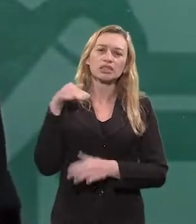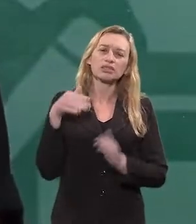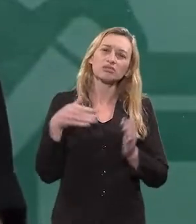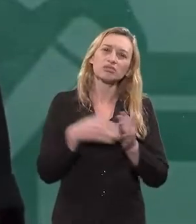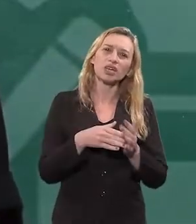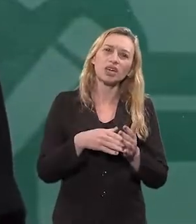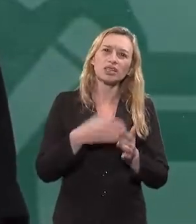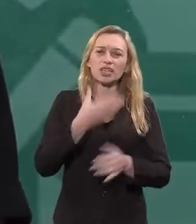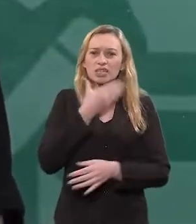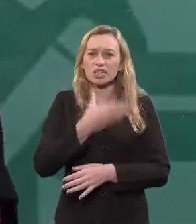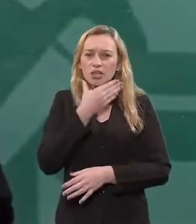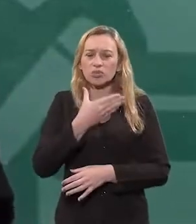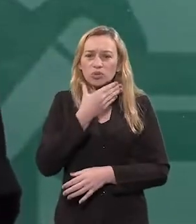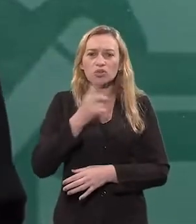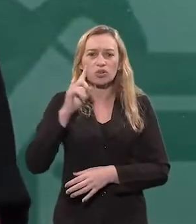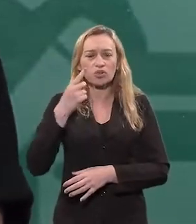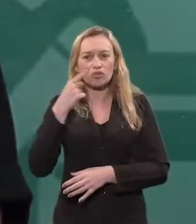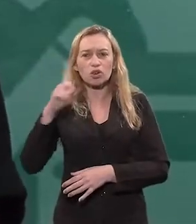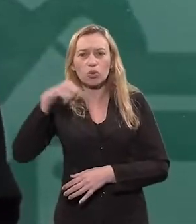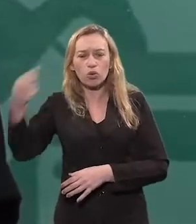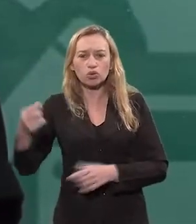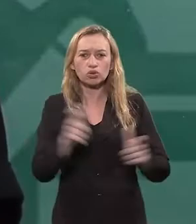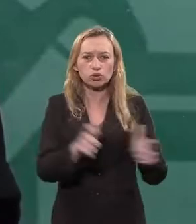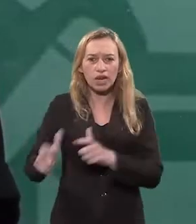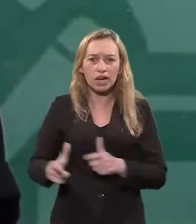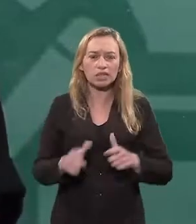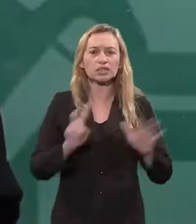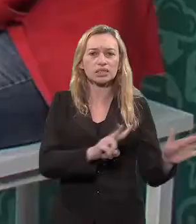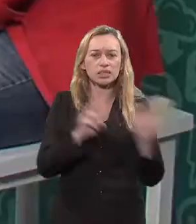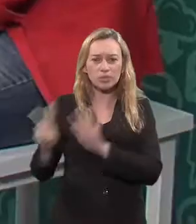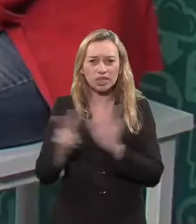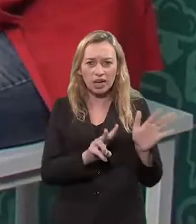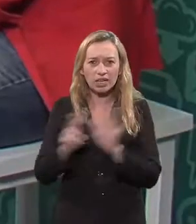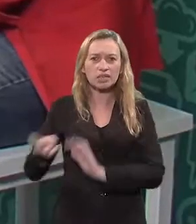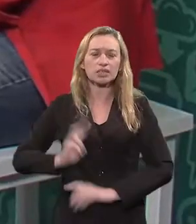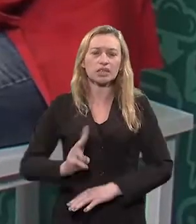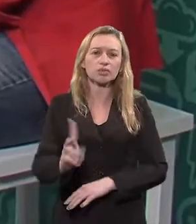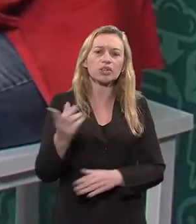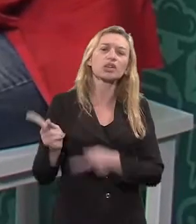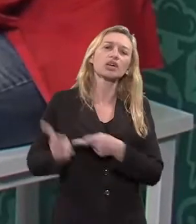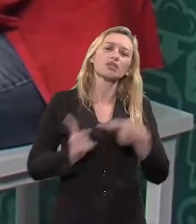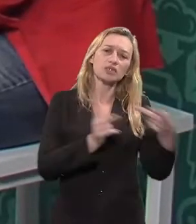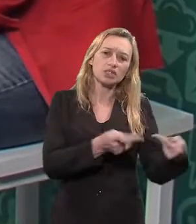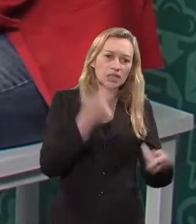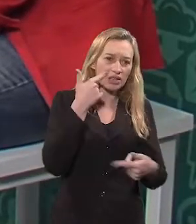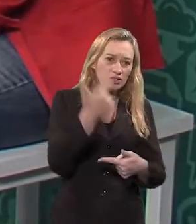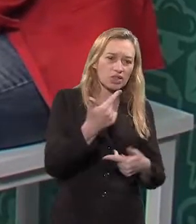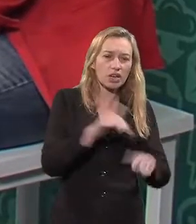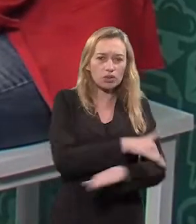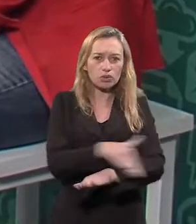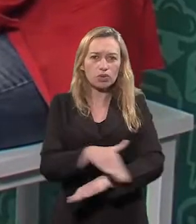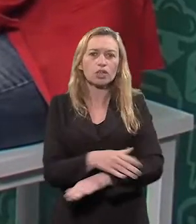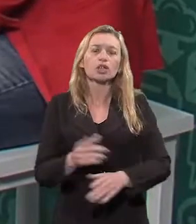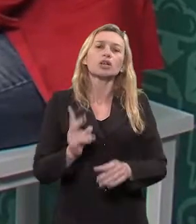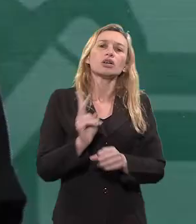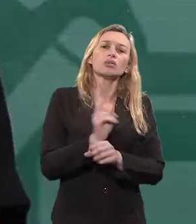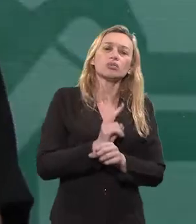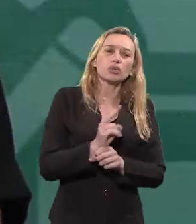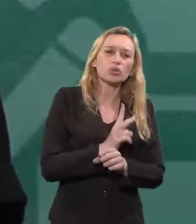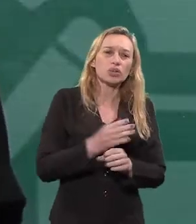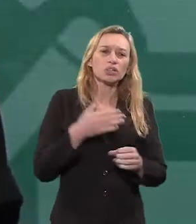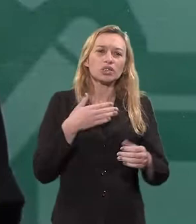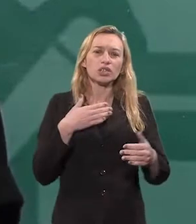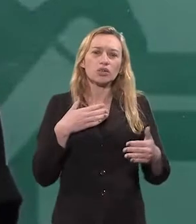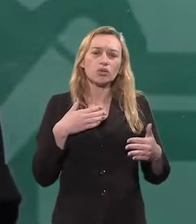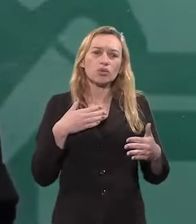do ano a gente deve ter mais 2 rondas. E são atividades semanais que a gente tenta conectar a população em situação de rua com o residente do bairro. buscando